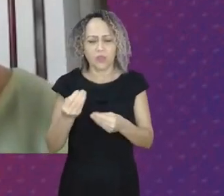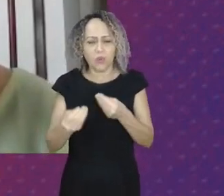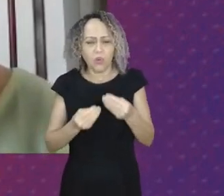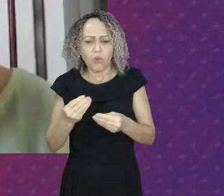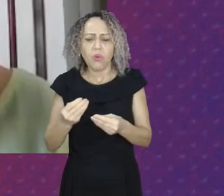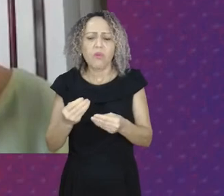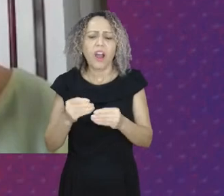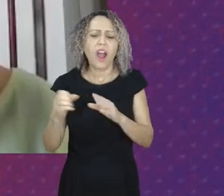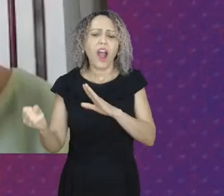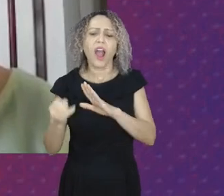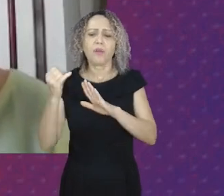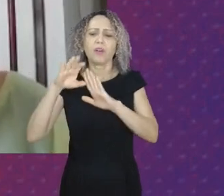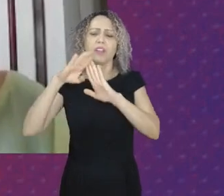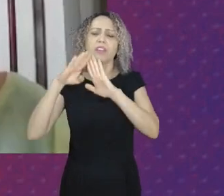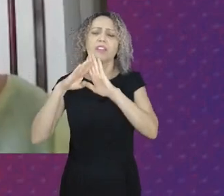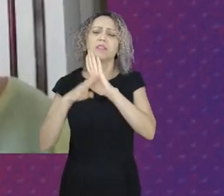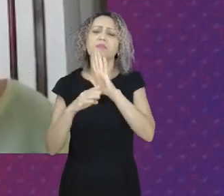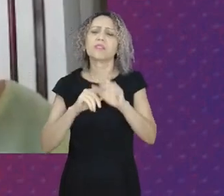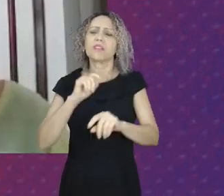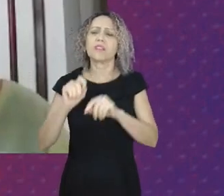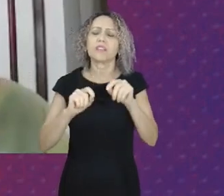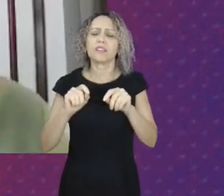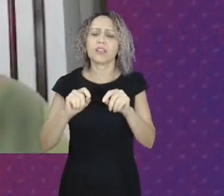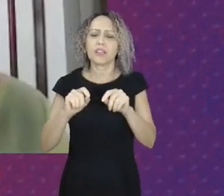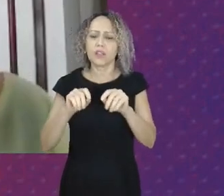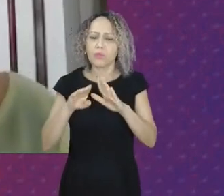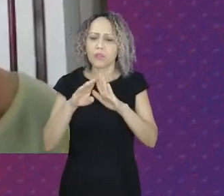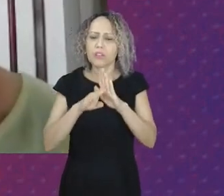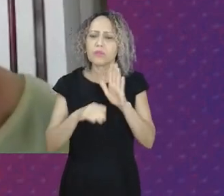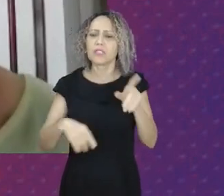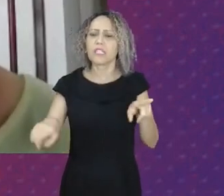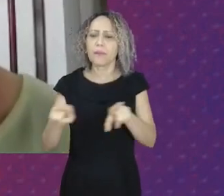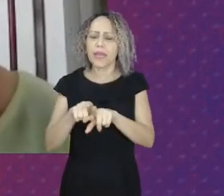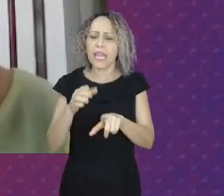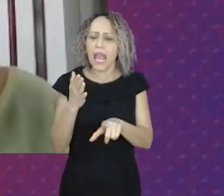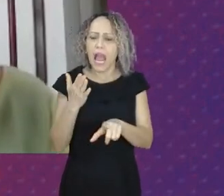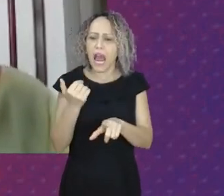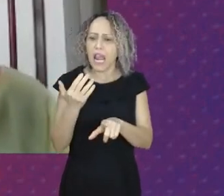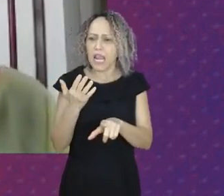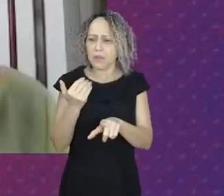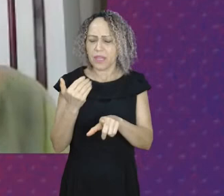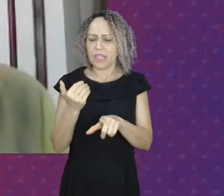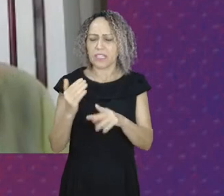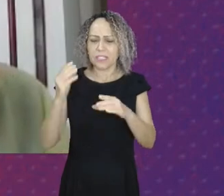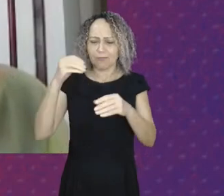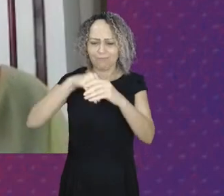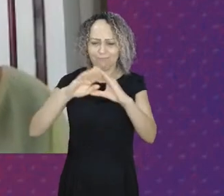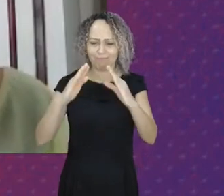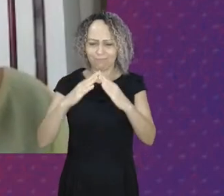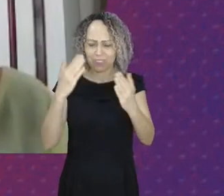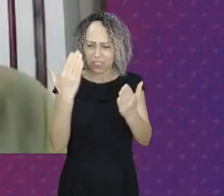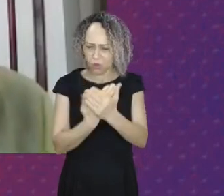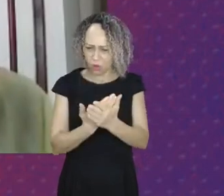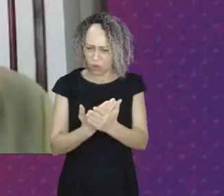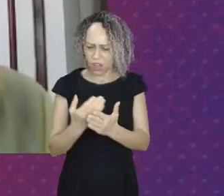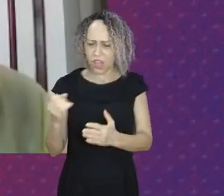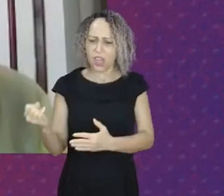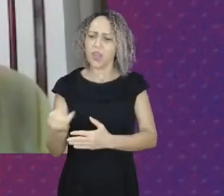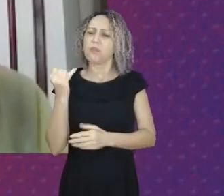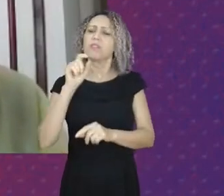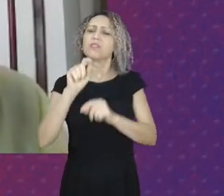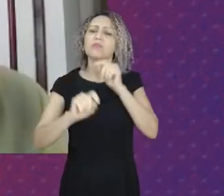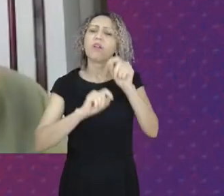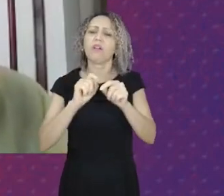desse programa, aquisição de alimentos, e o programa também de alimentação escolar. Importante, não apenas